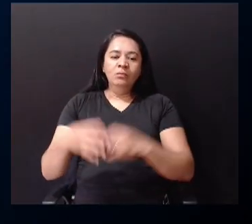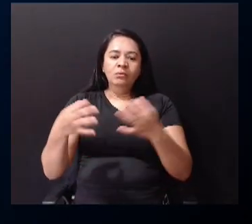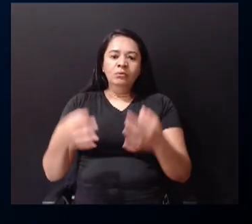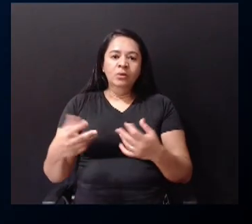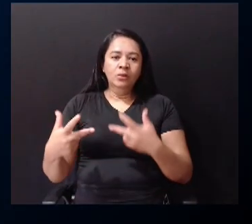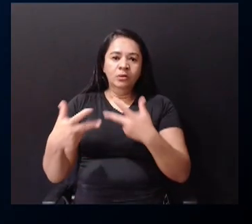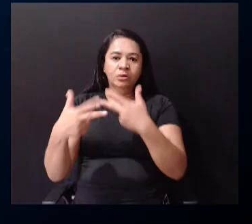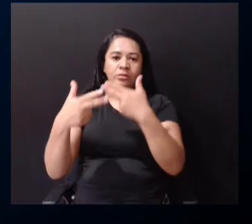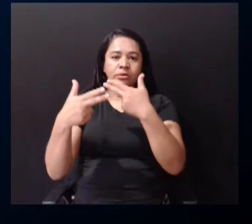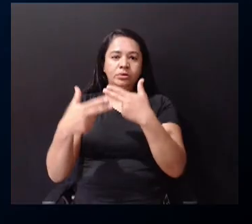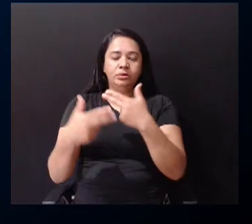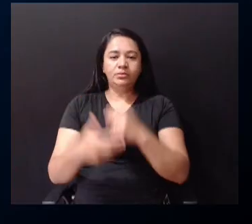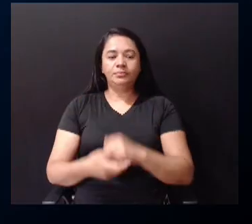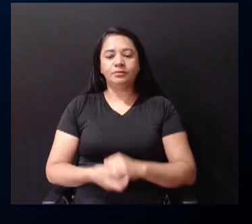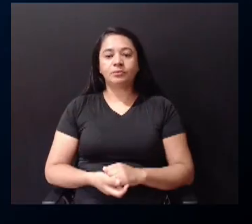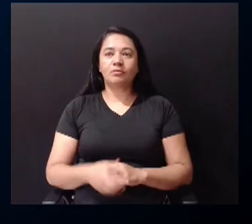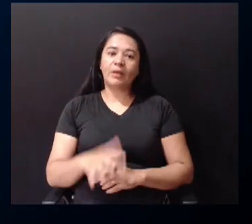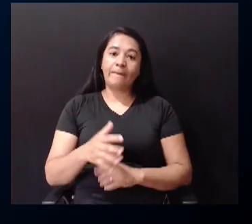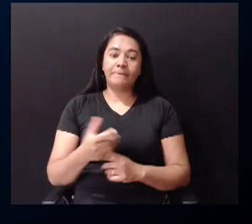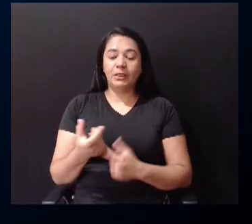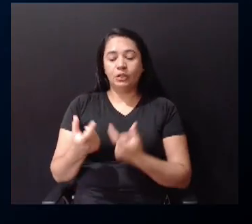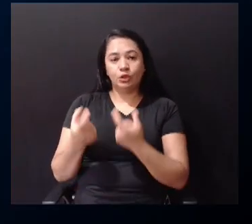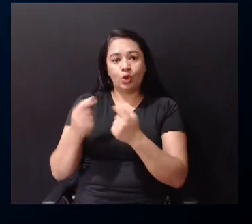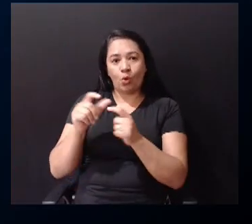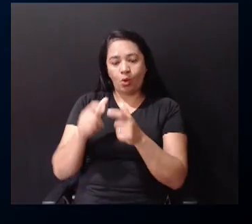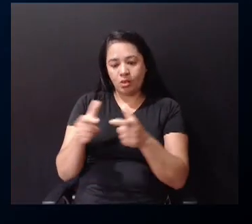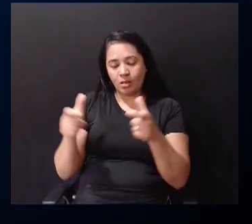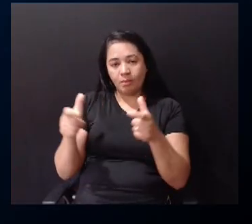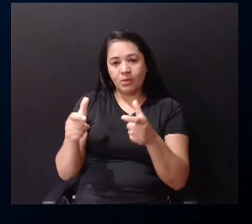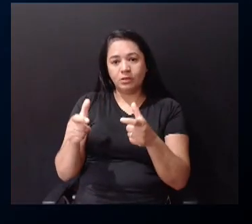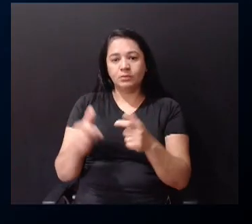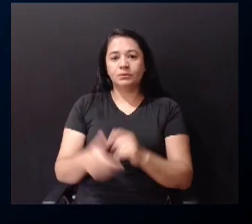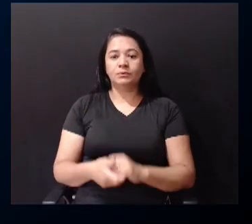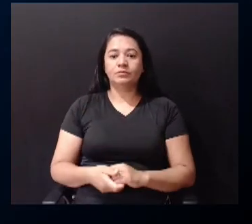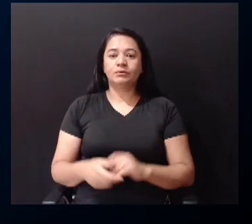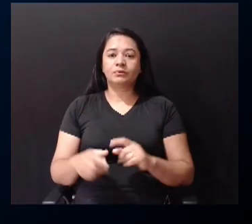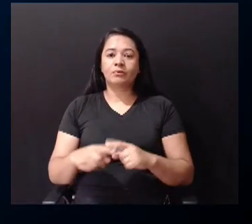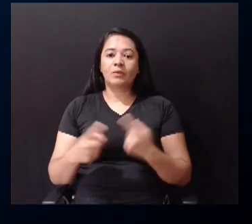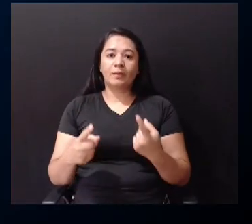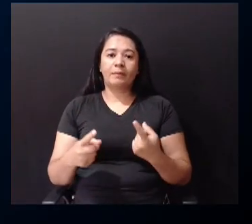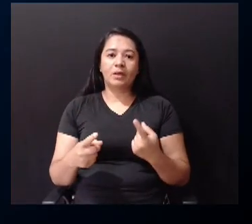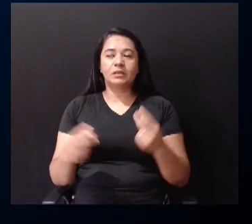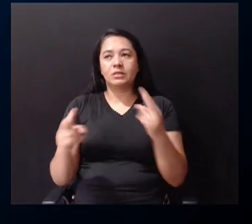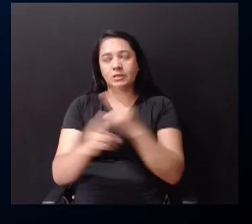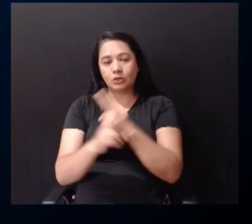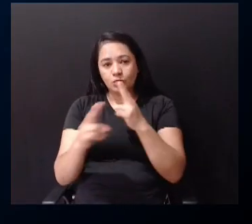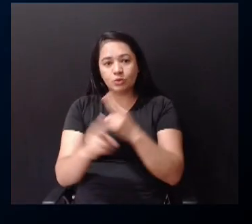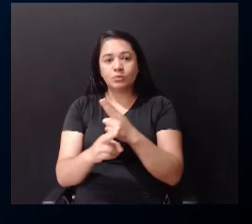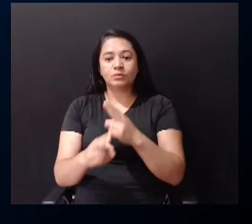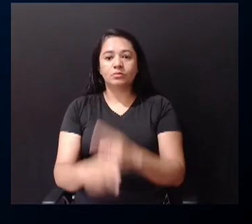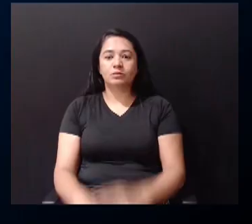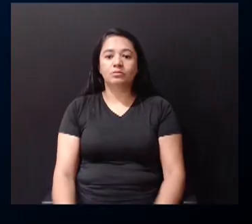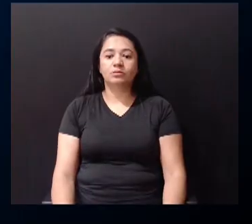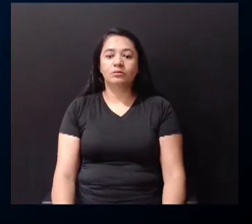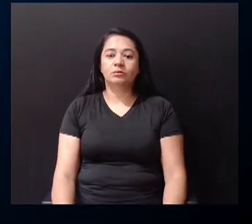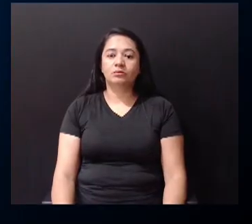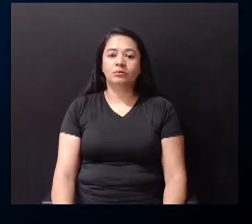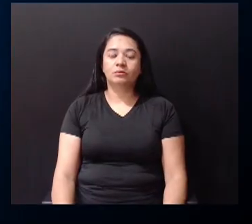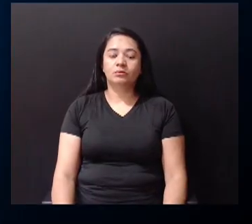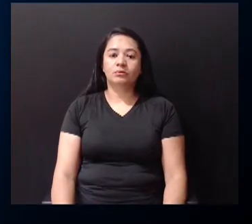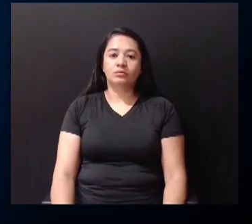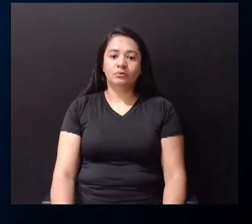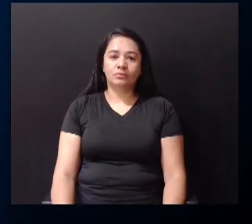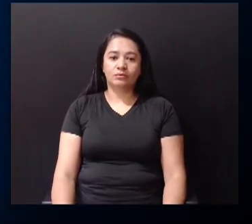do tamanho do tumor e da situação da criança, mais urgente, menos urgente. Então, eu acho que a partir disso,